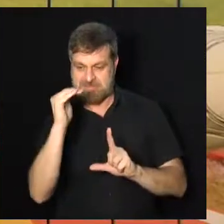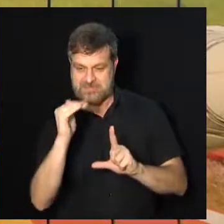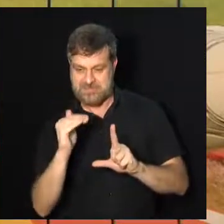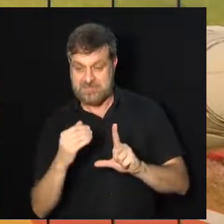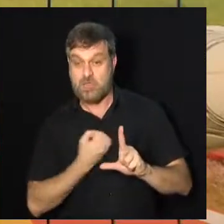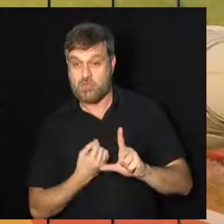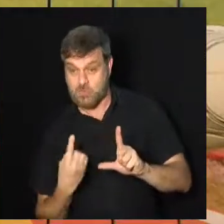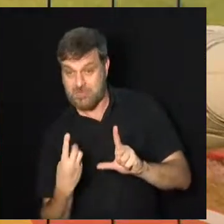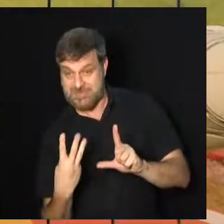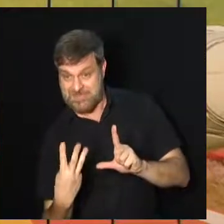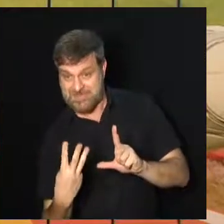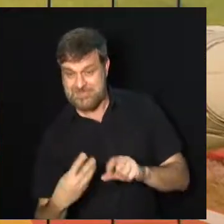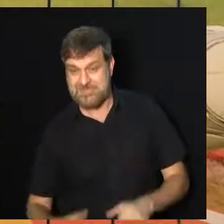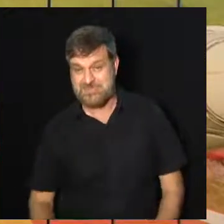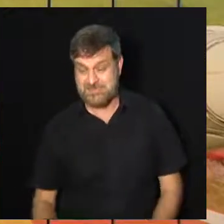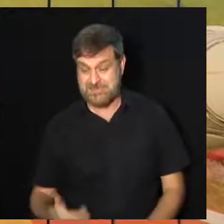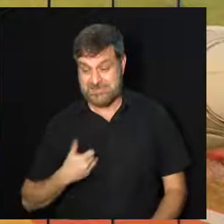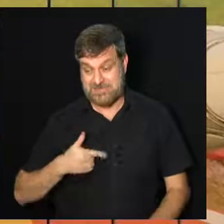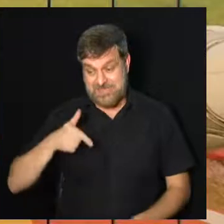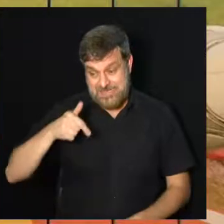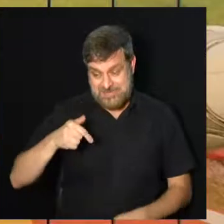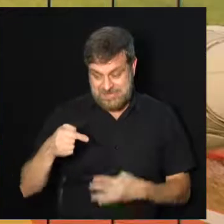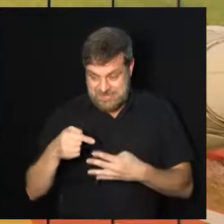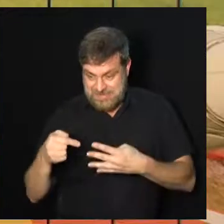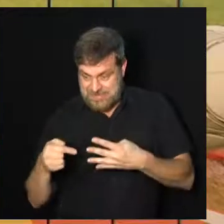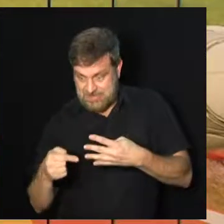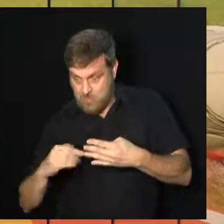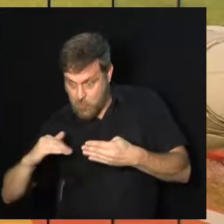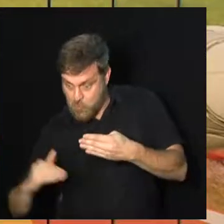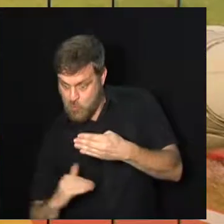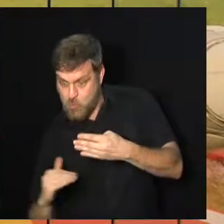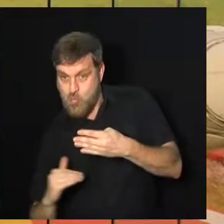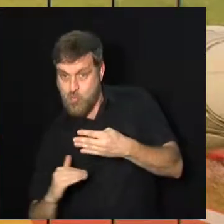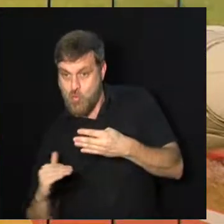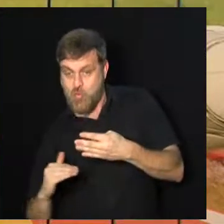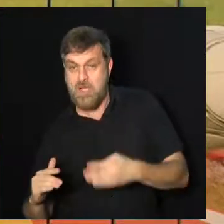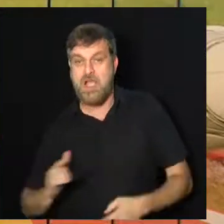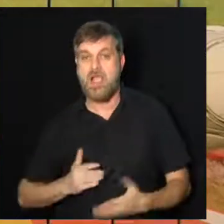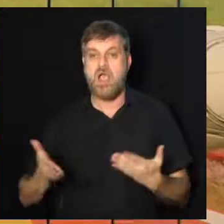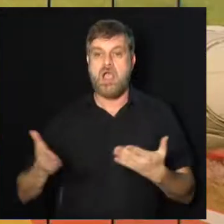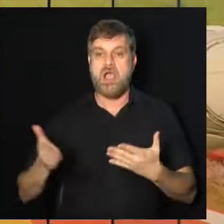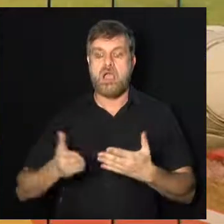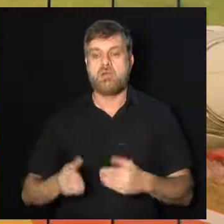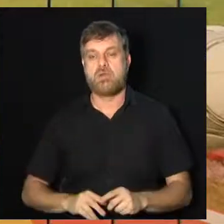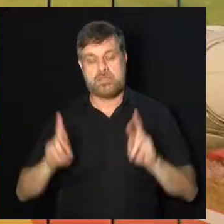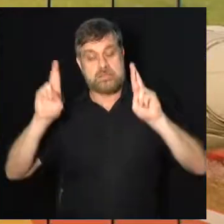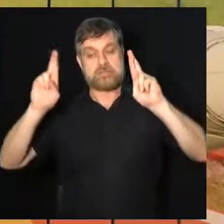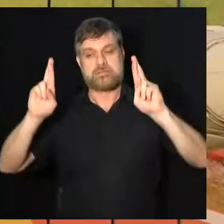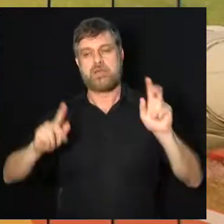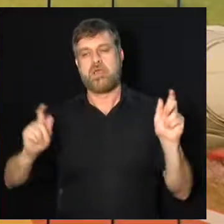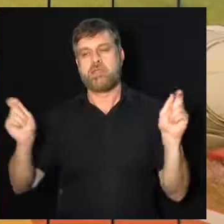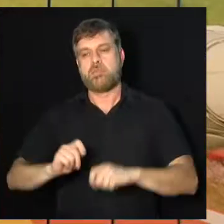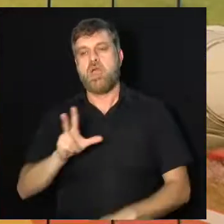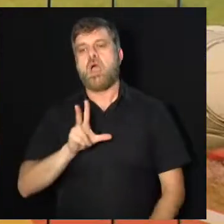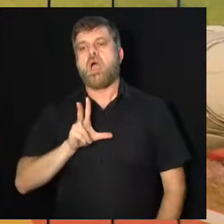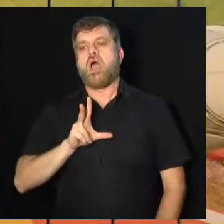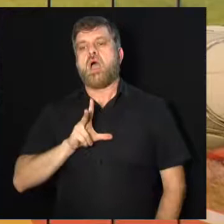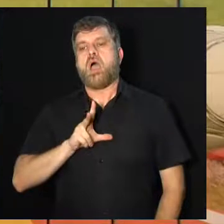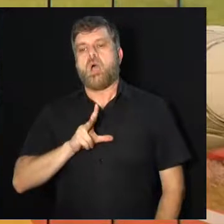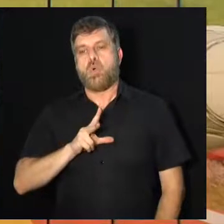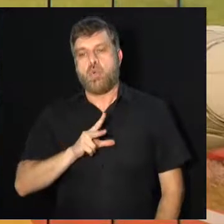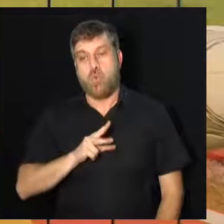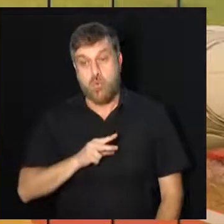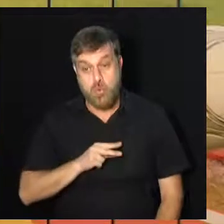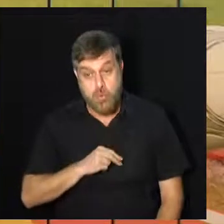13ª colocação, a 7 pontos da zona de rebaixamento. Agora sim o torcedor pode respirar mais